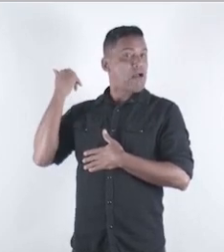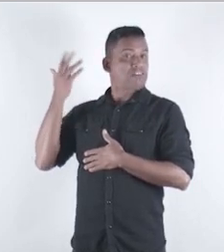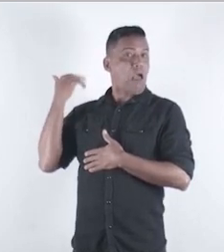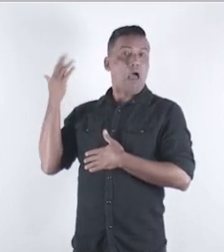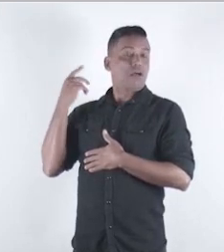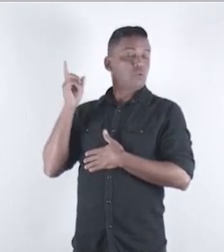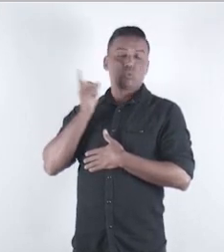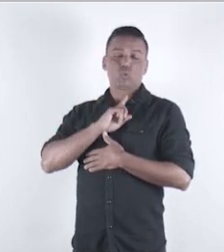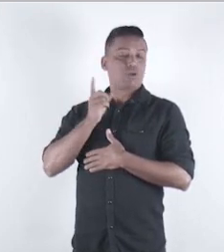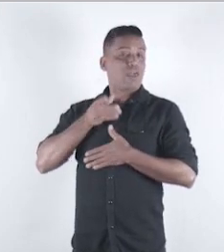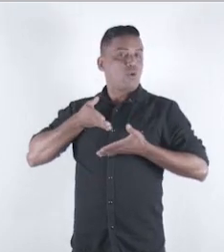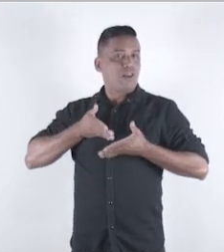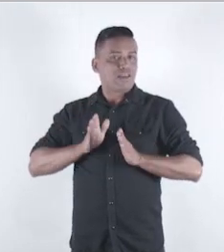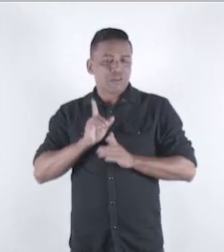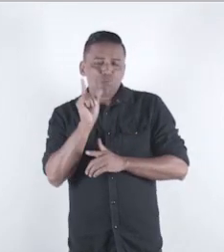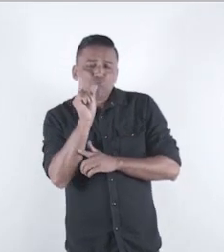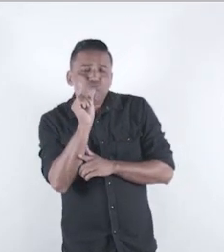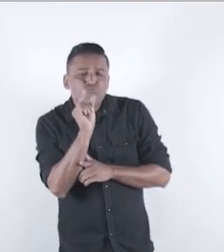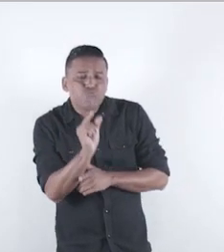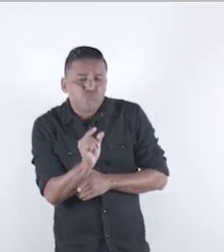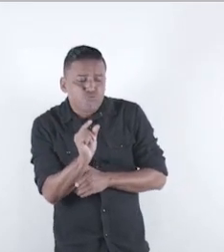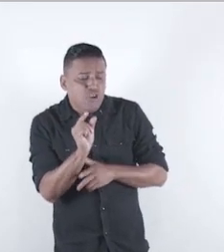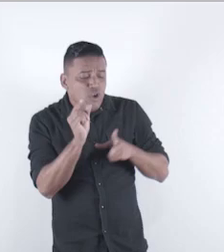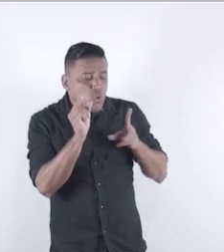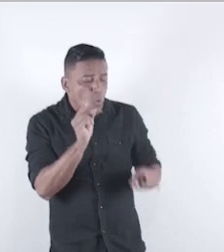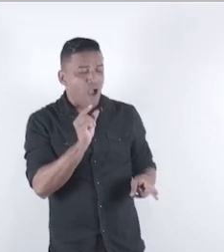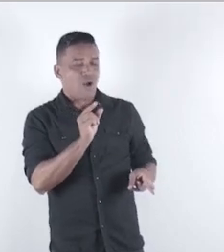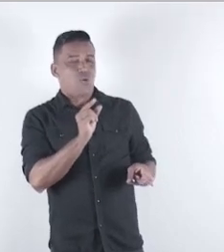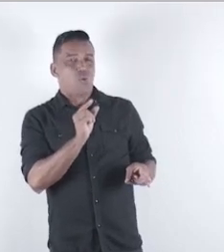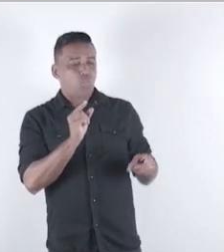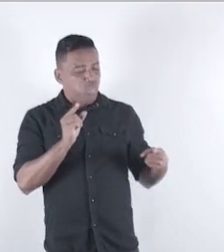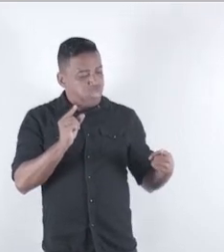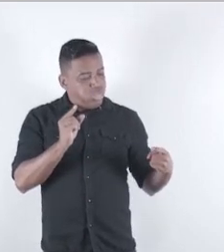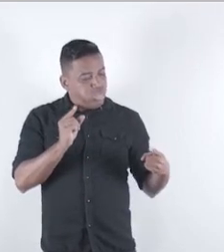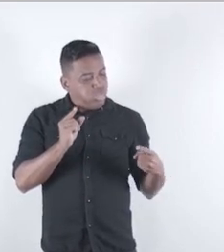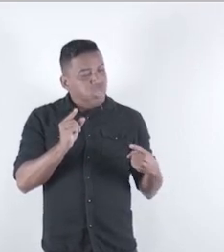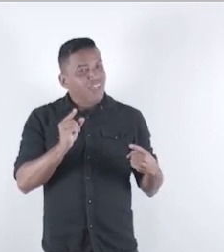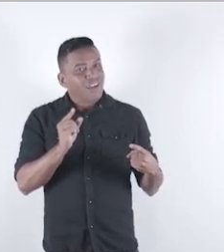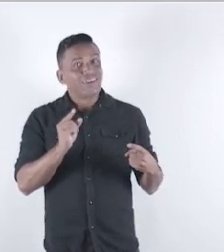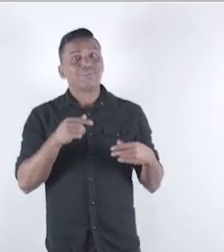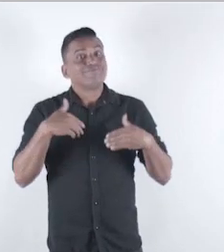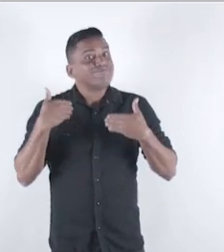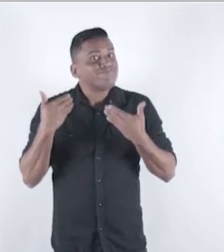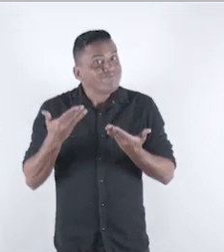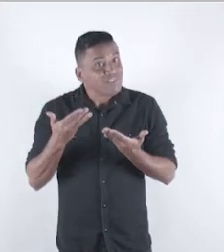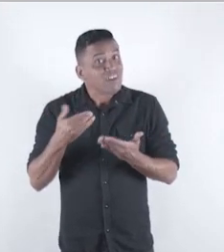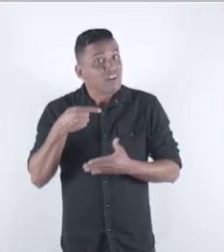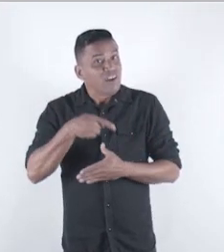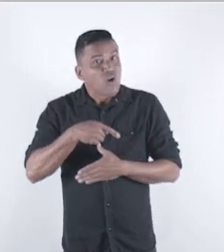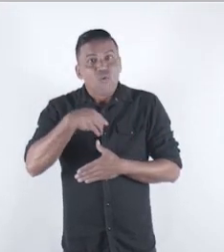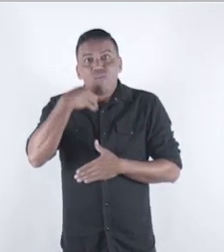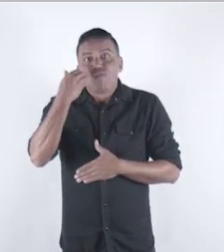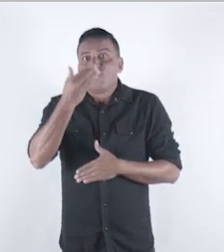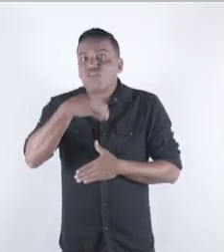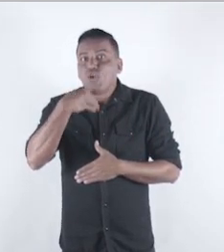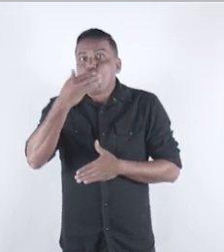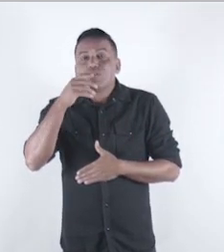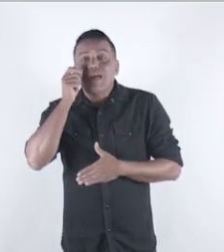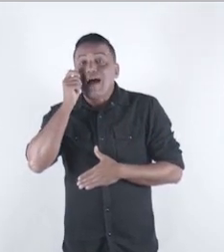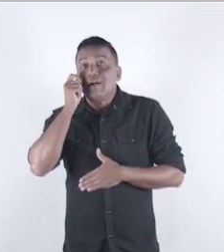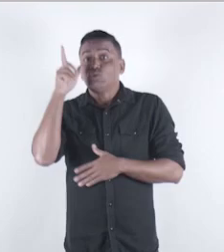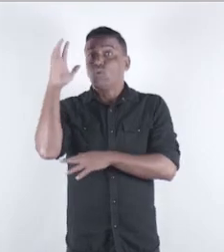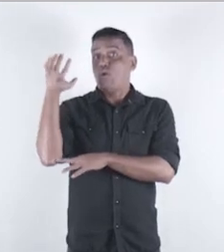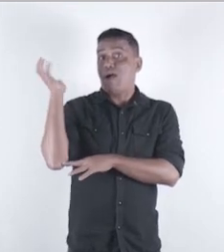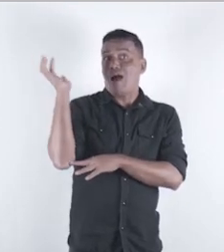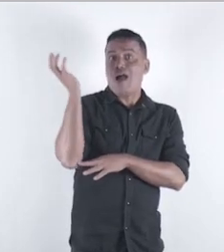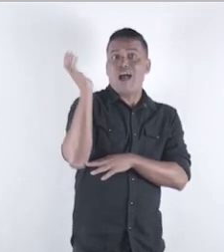não. Eu nasci minúscula como você. Então, comi a fruta azul da